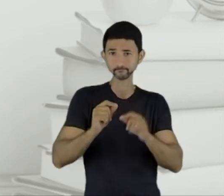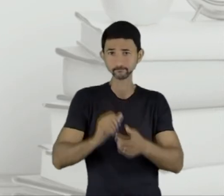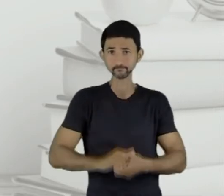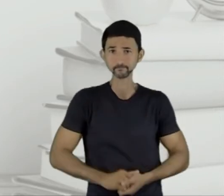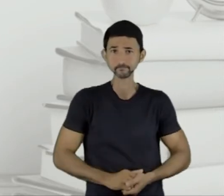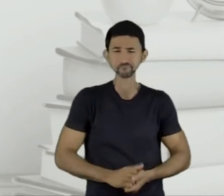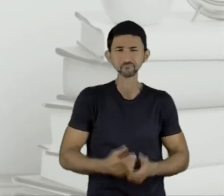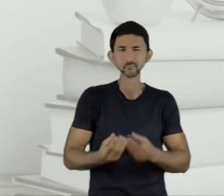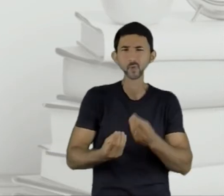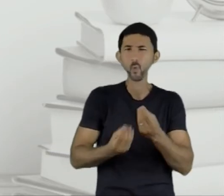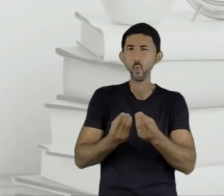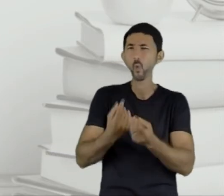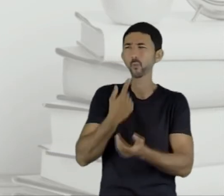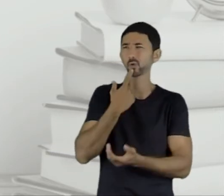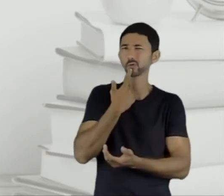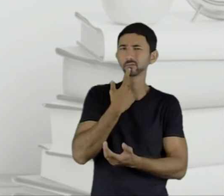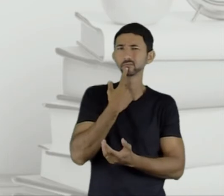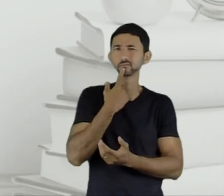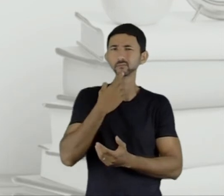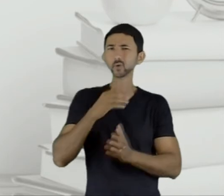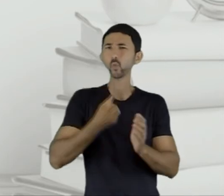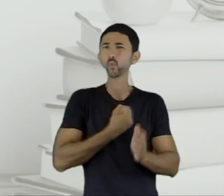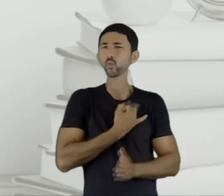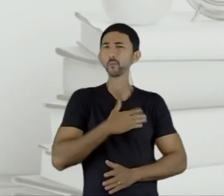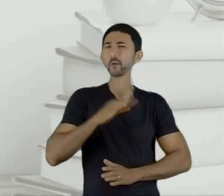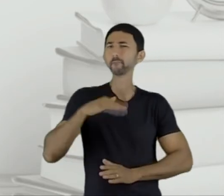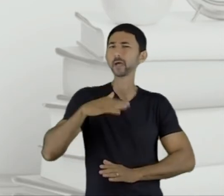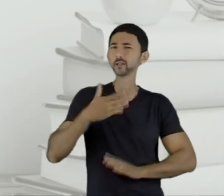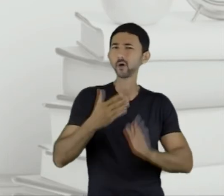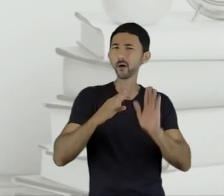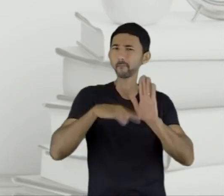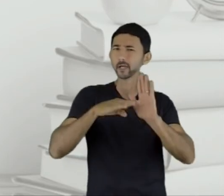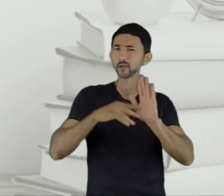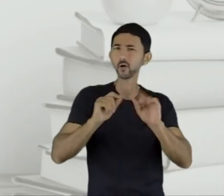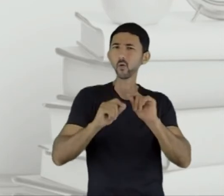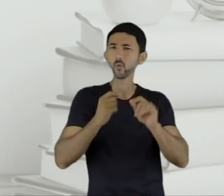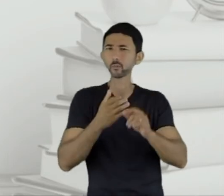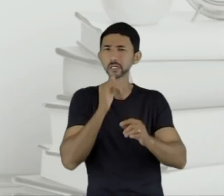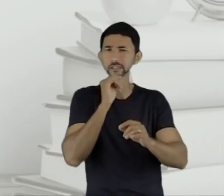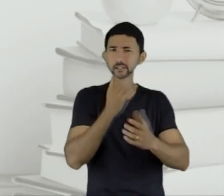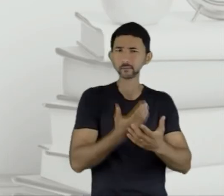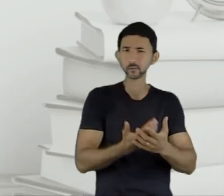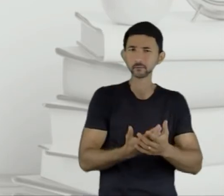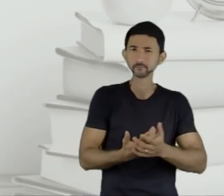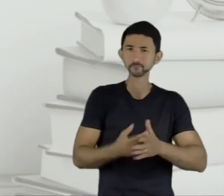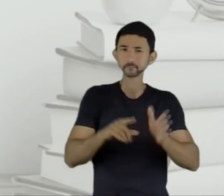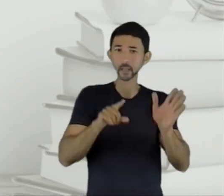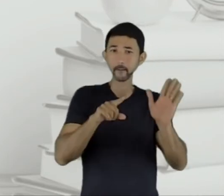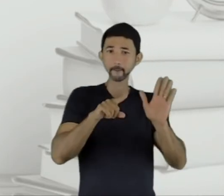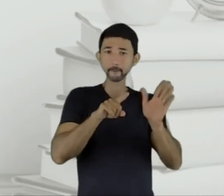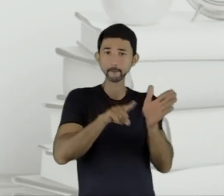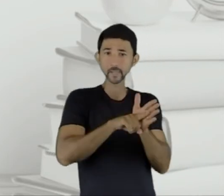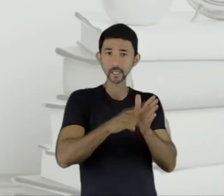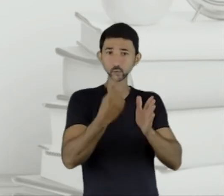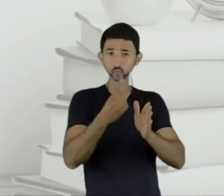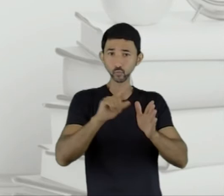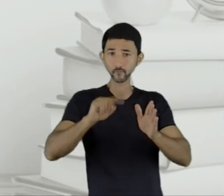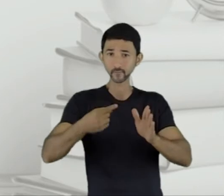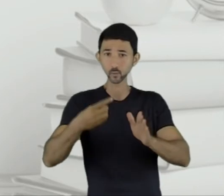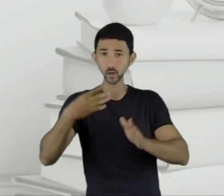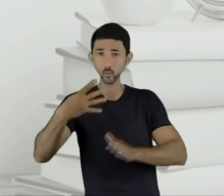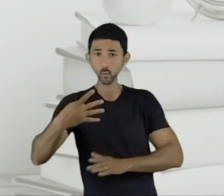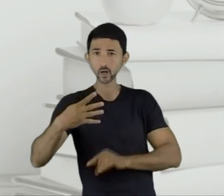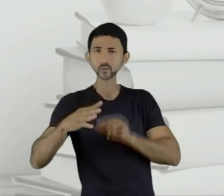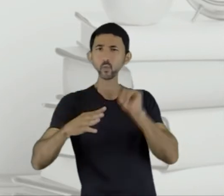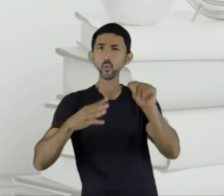certo? Como assim? Vamos verificar. O módulo de menos 1,4,